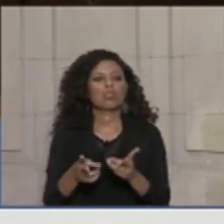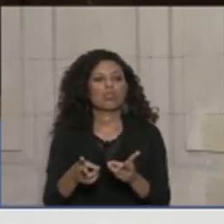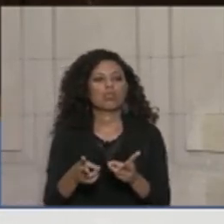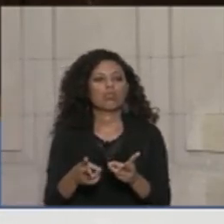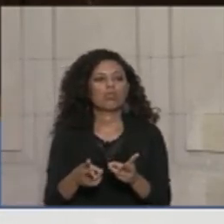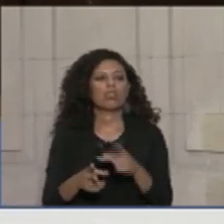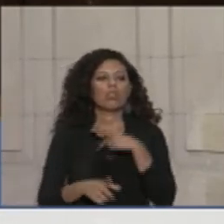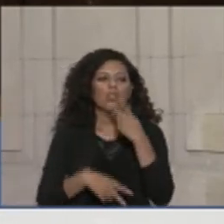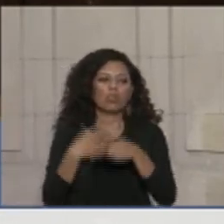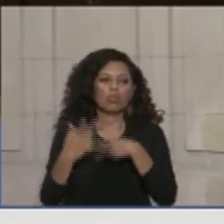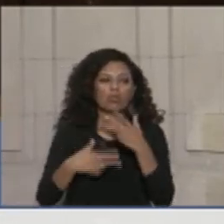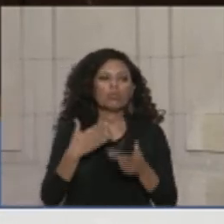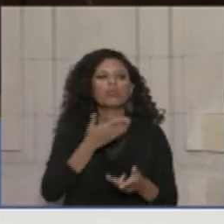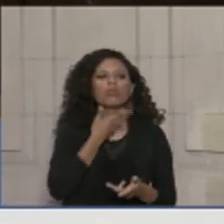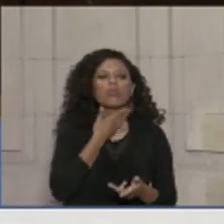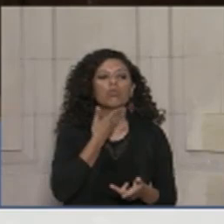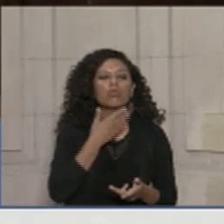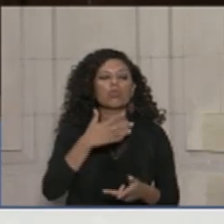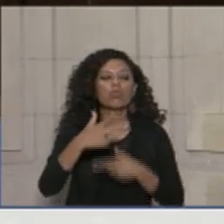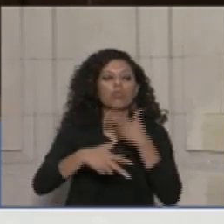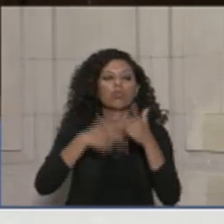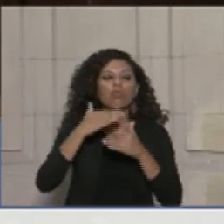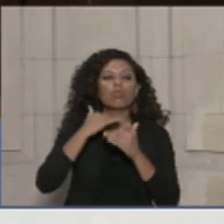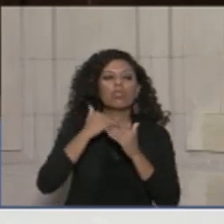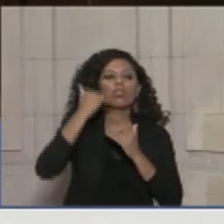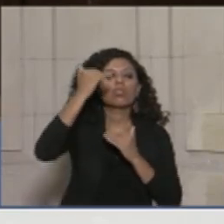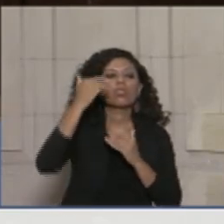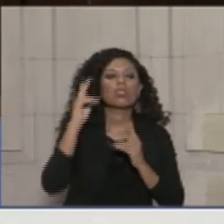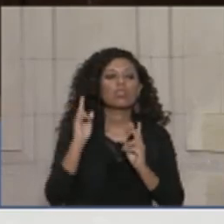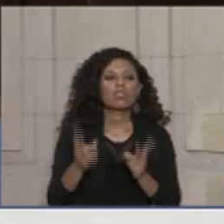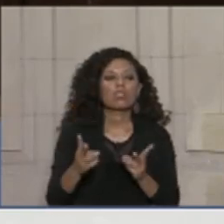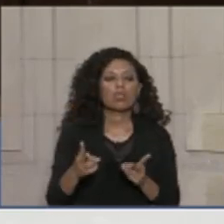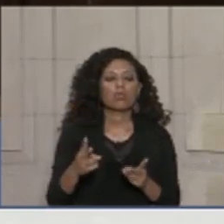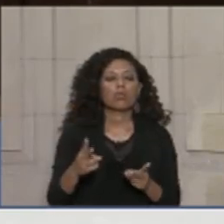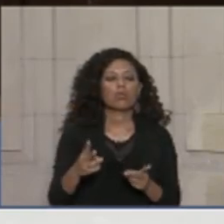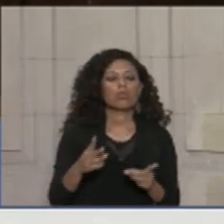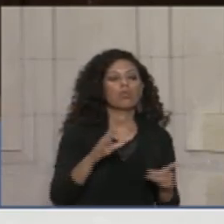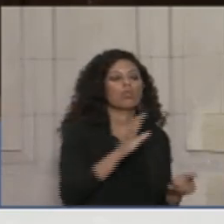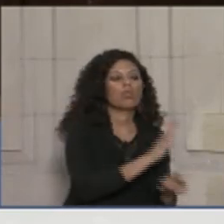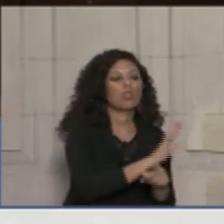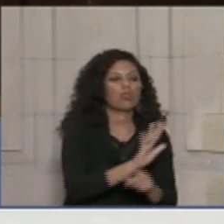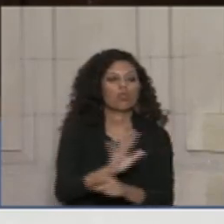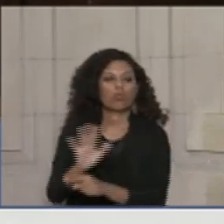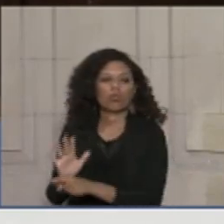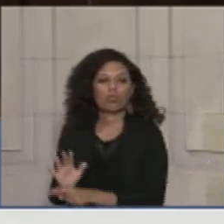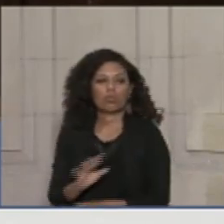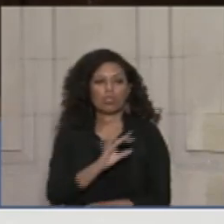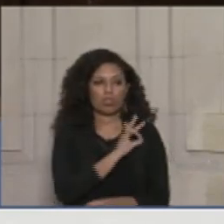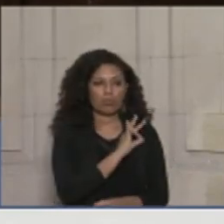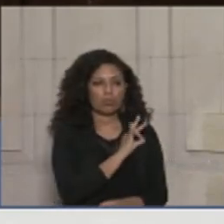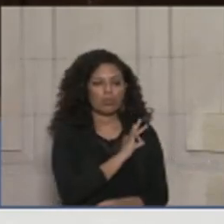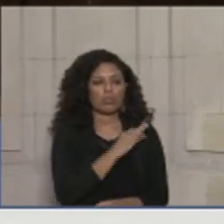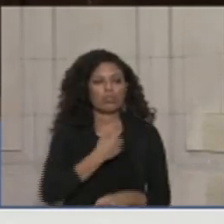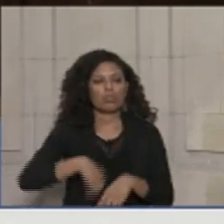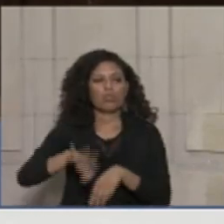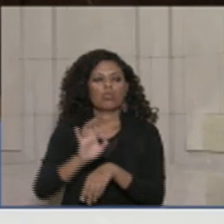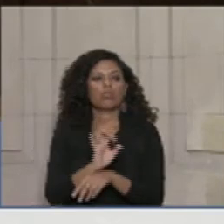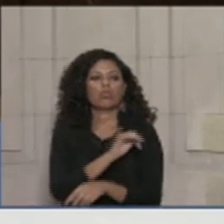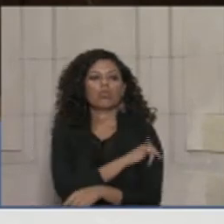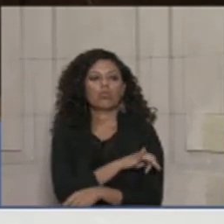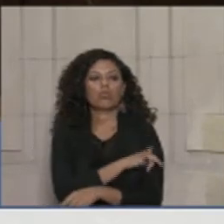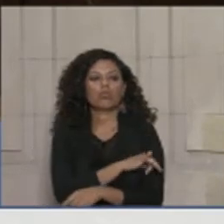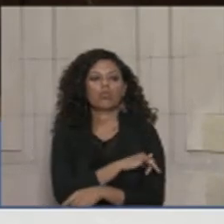e eu levantarei minha voz para defender incondicionalmente a Polícia Militar do Estado do Rio de Janeiro